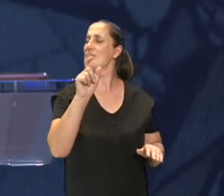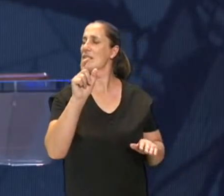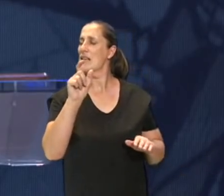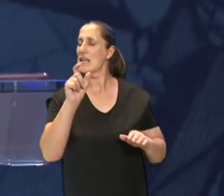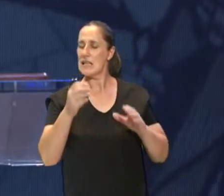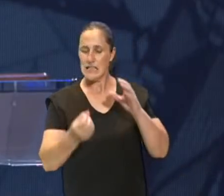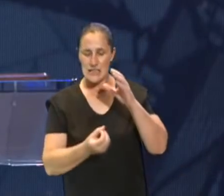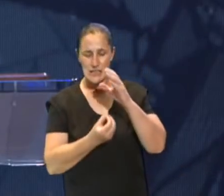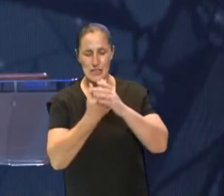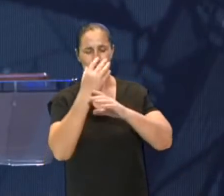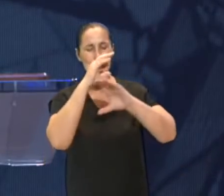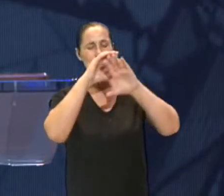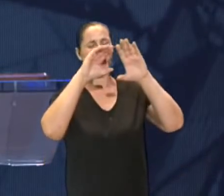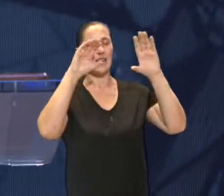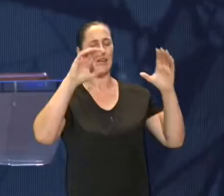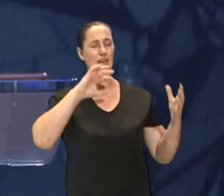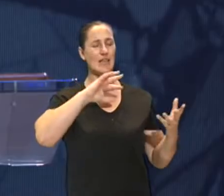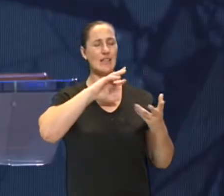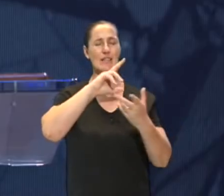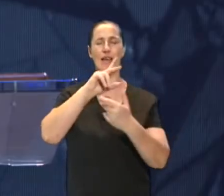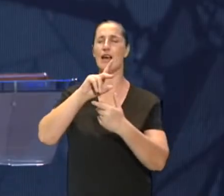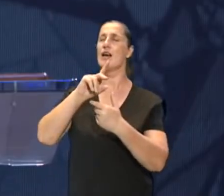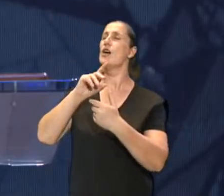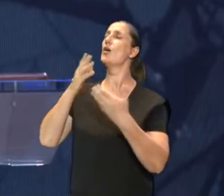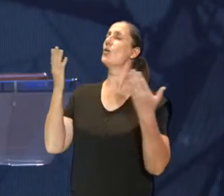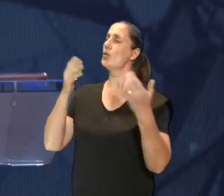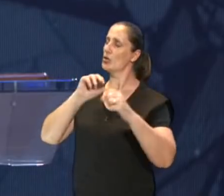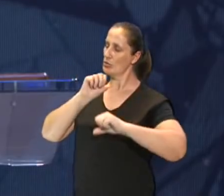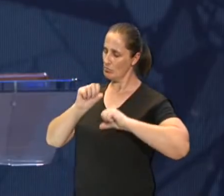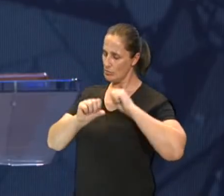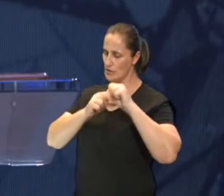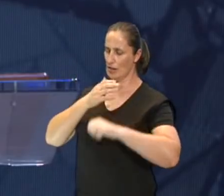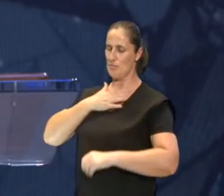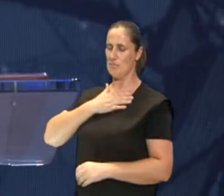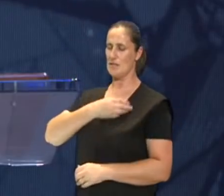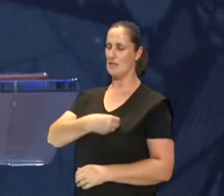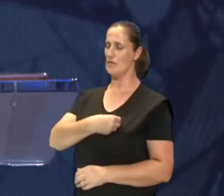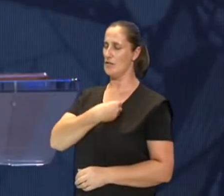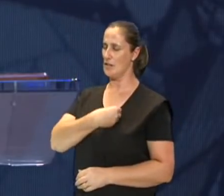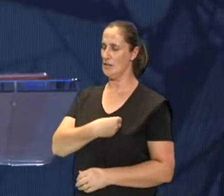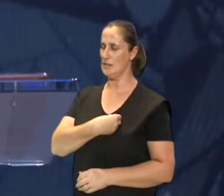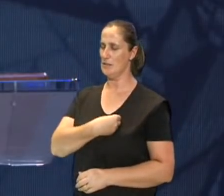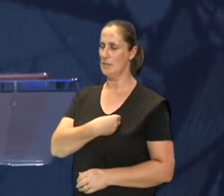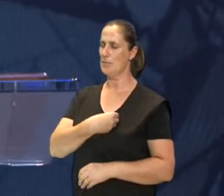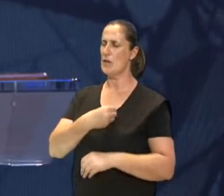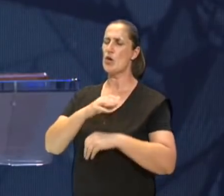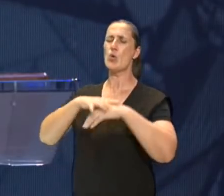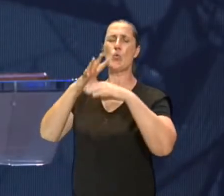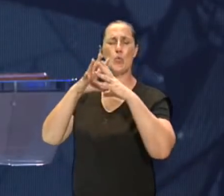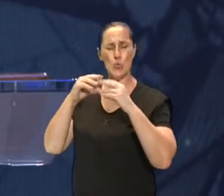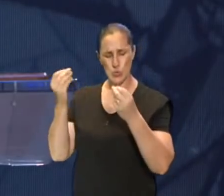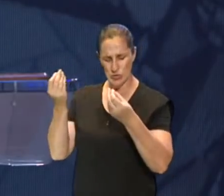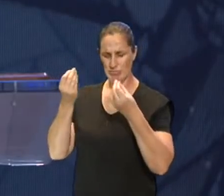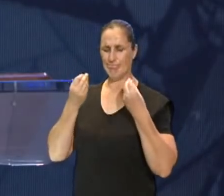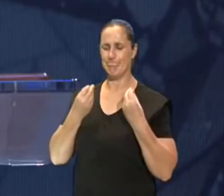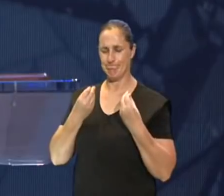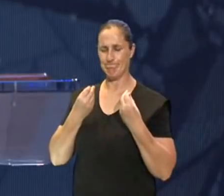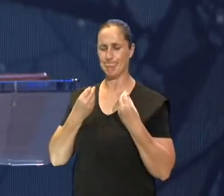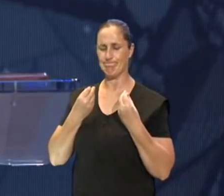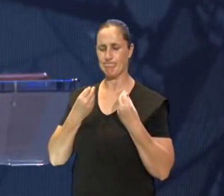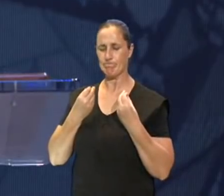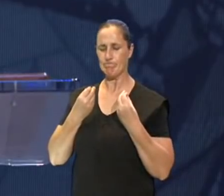céus e a terra, o Senhor mudar a minha história, mudar a minha vida, mudar a minha enfermidade, mudar o que está